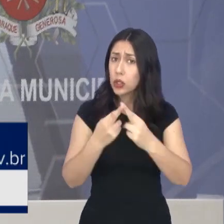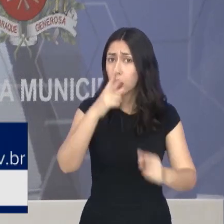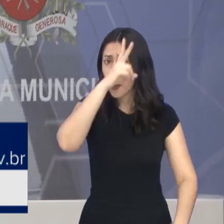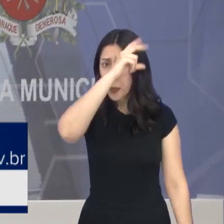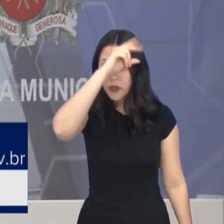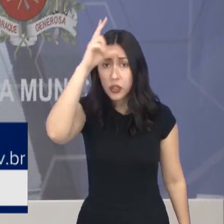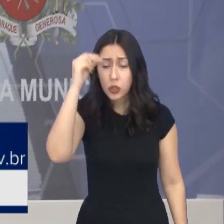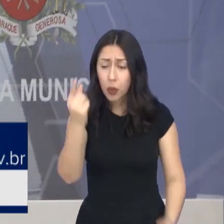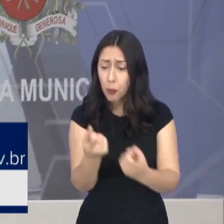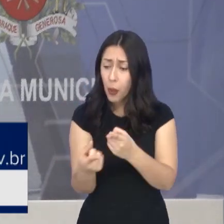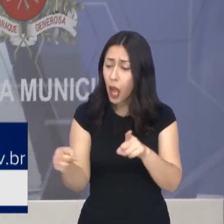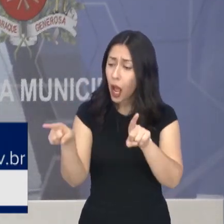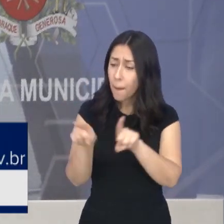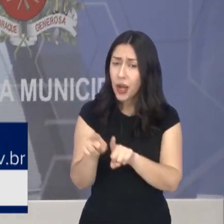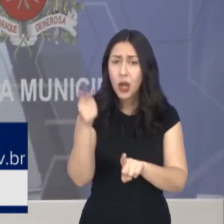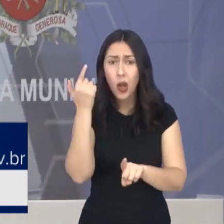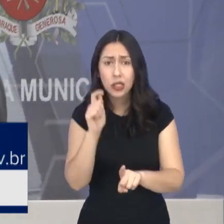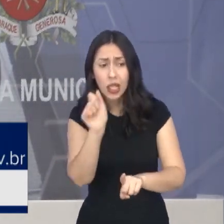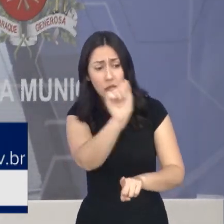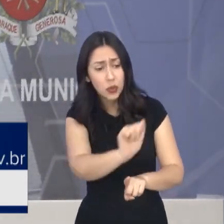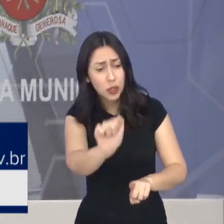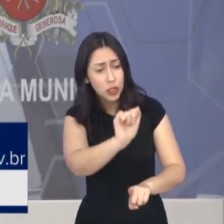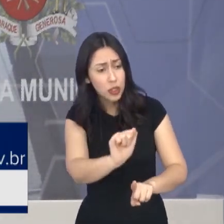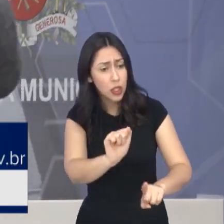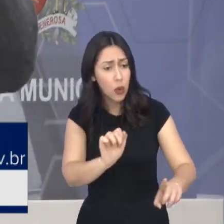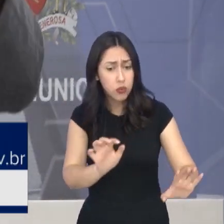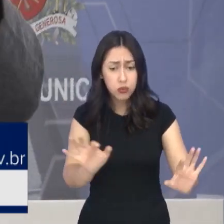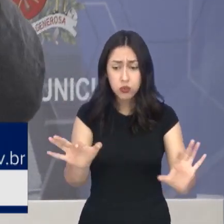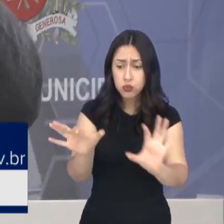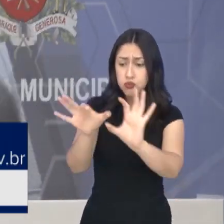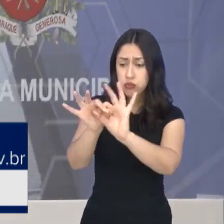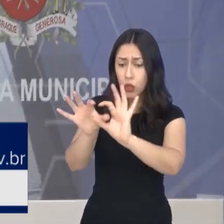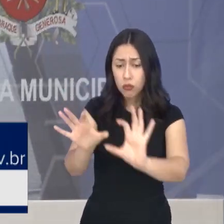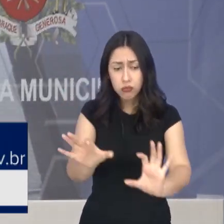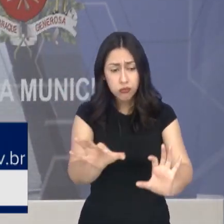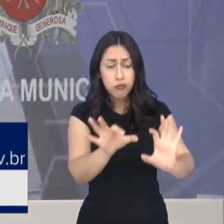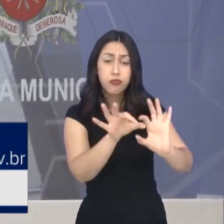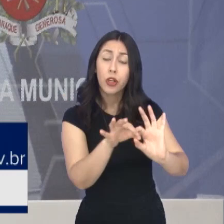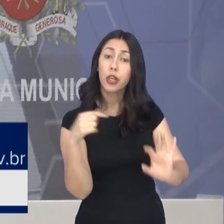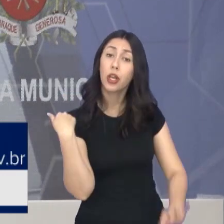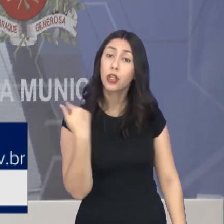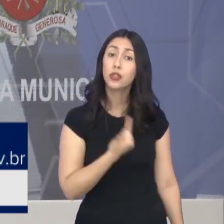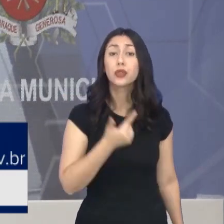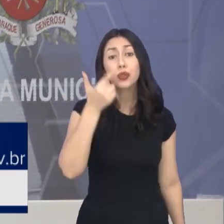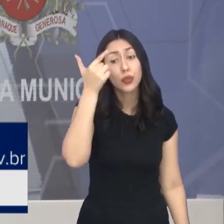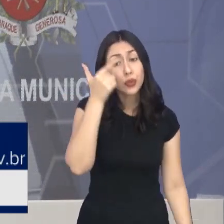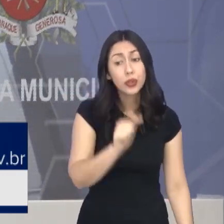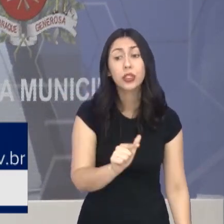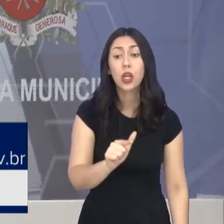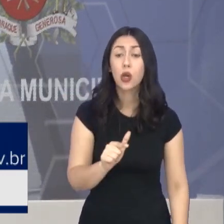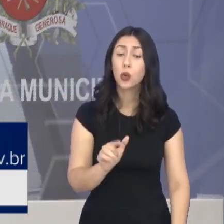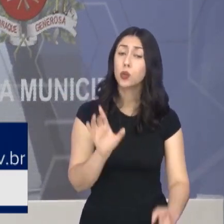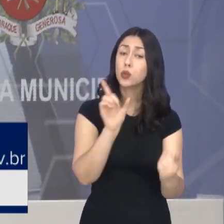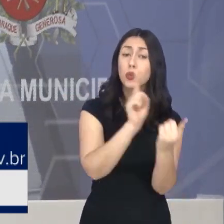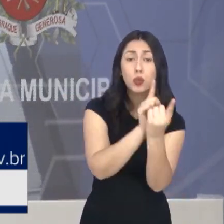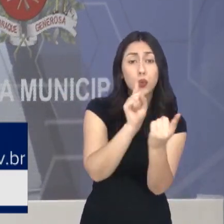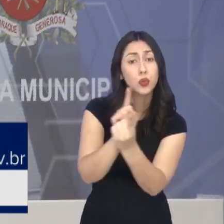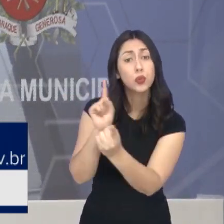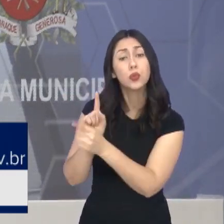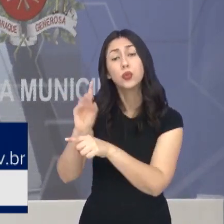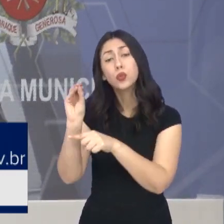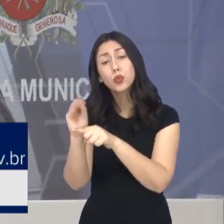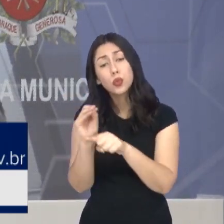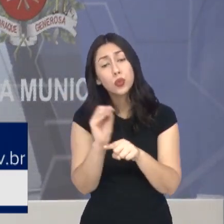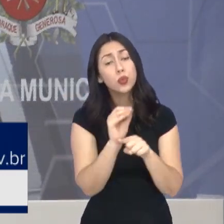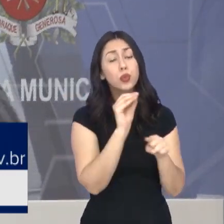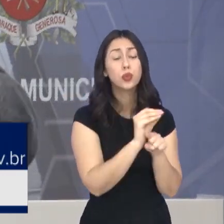fazer um desenho, aproximar as associações, né? Aproximar os pais, para que a gente possa ter um desenho de um tratamento, né, que